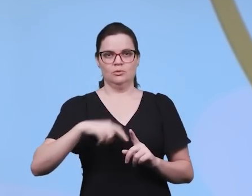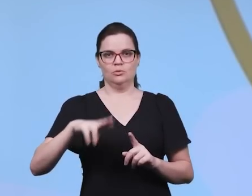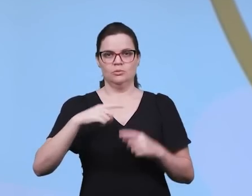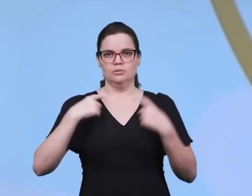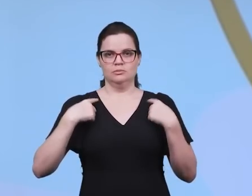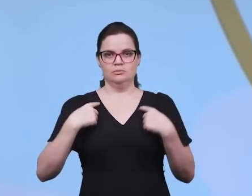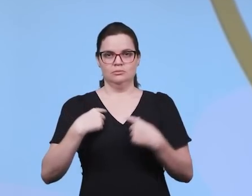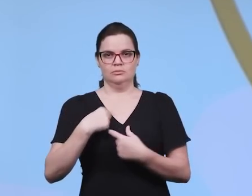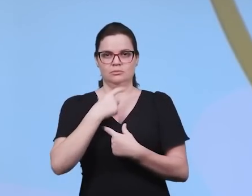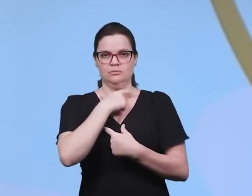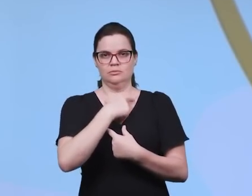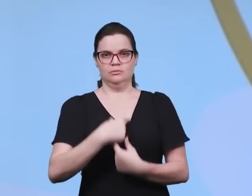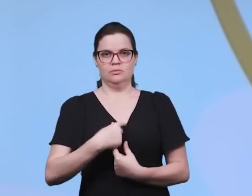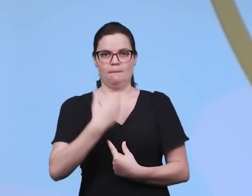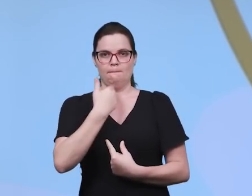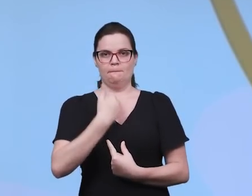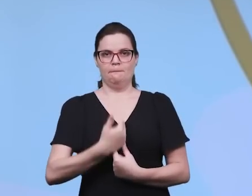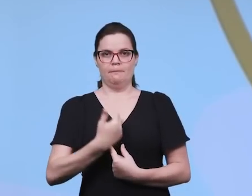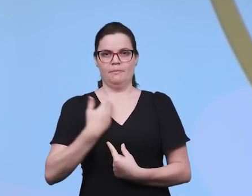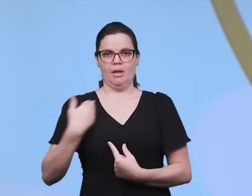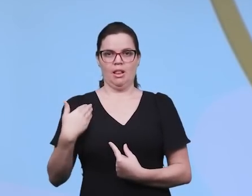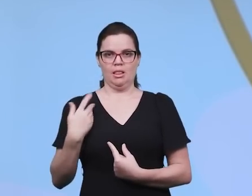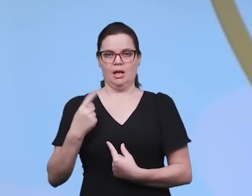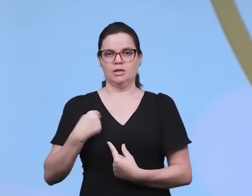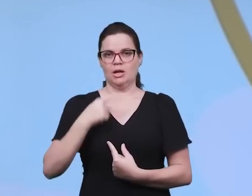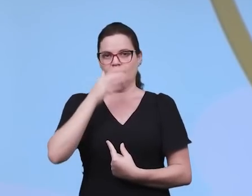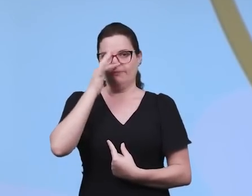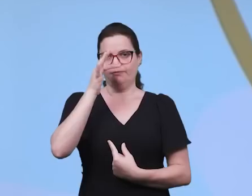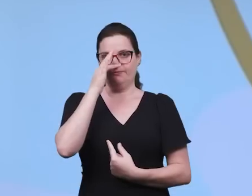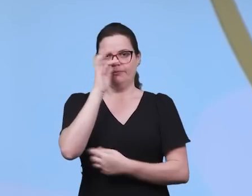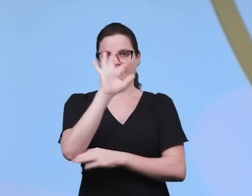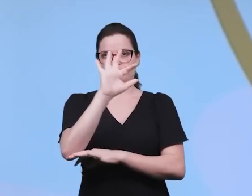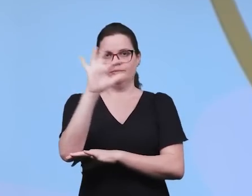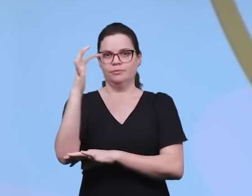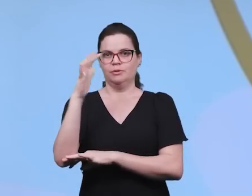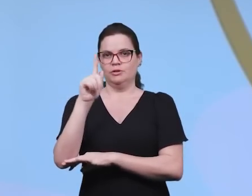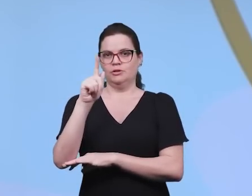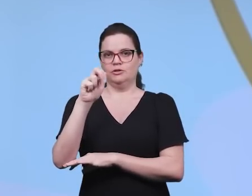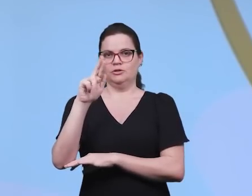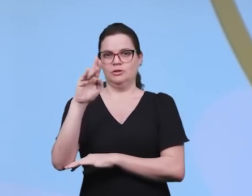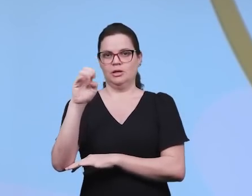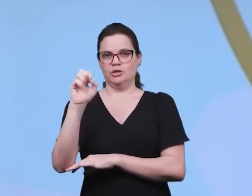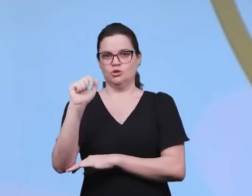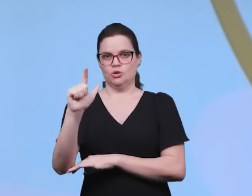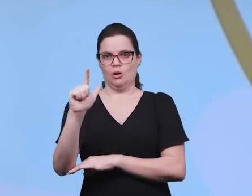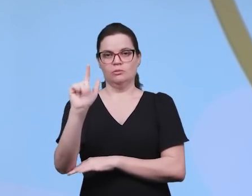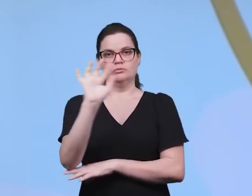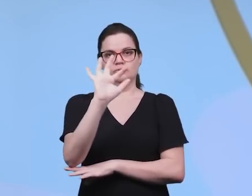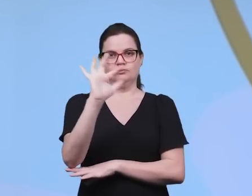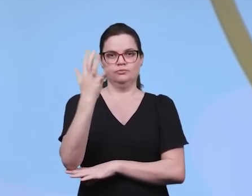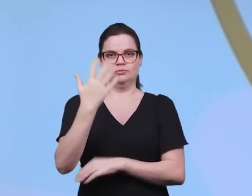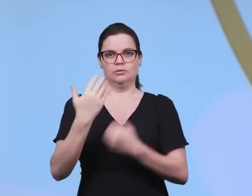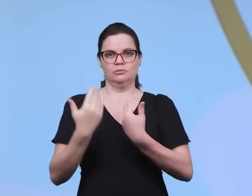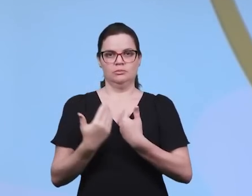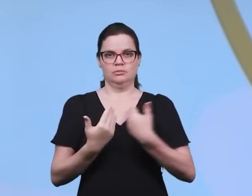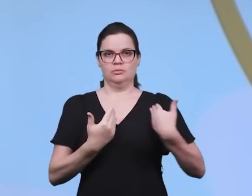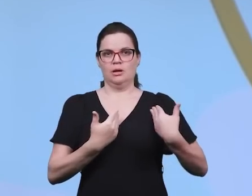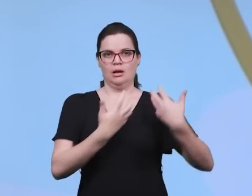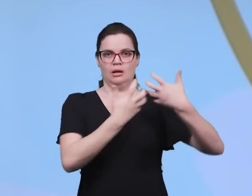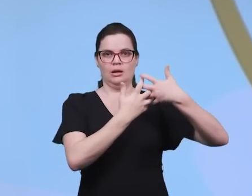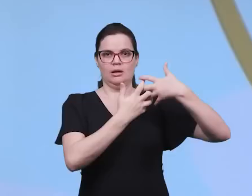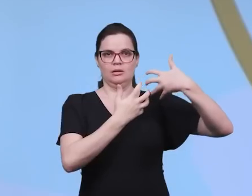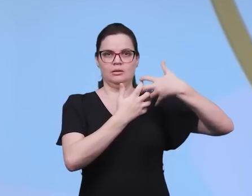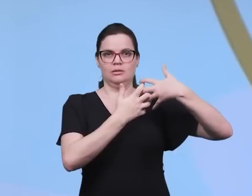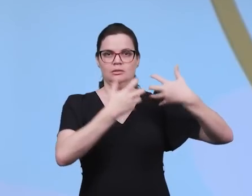usando um cordão, metade é a flor, né, que é o girassol, e temos também